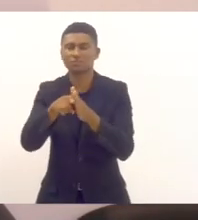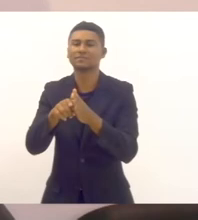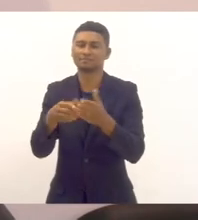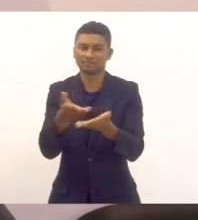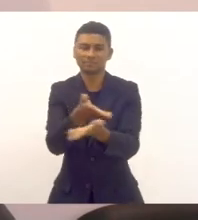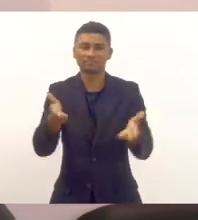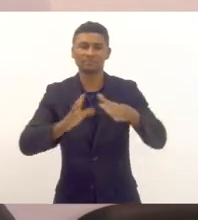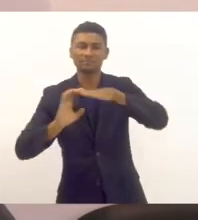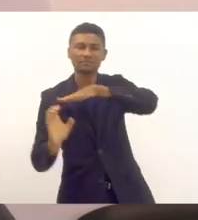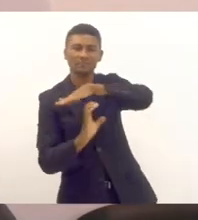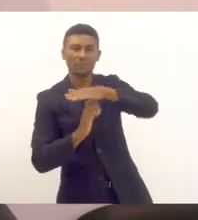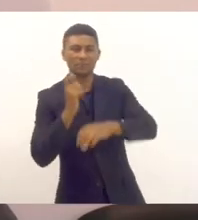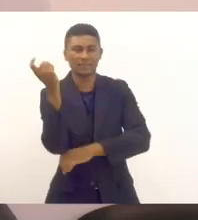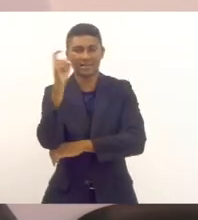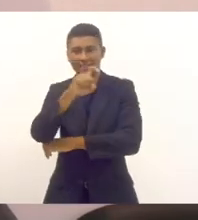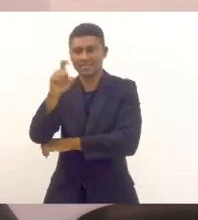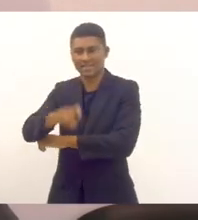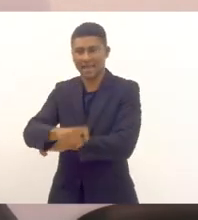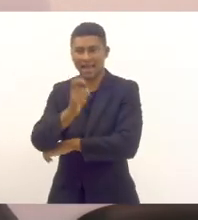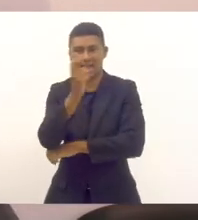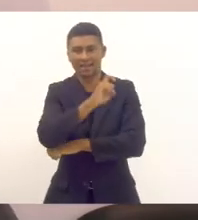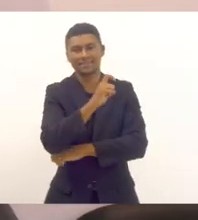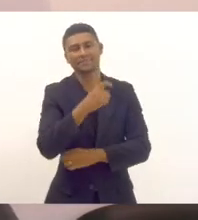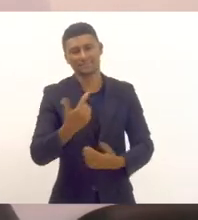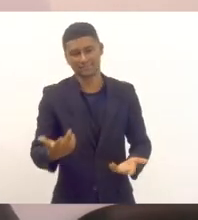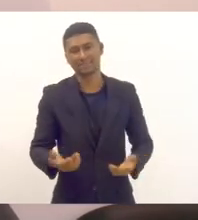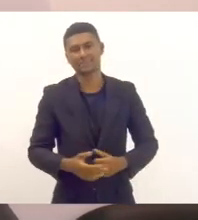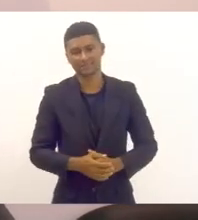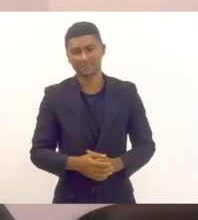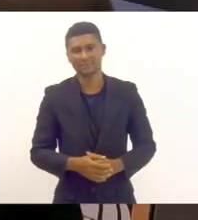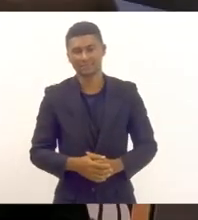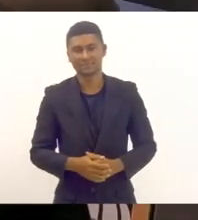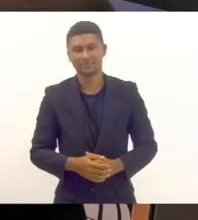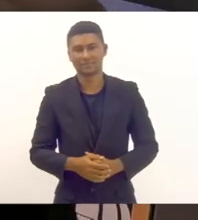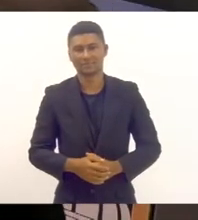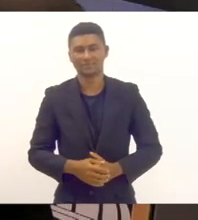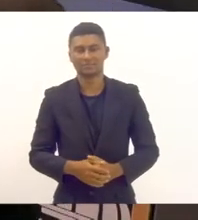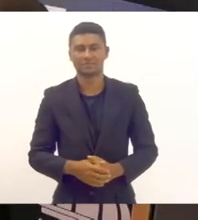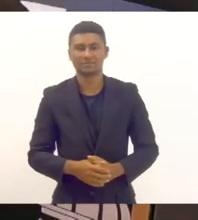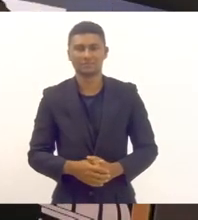né, empresários de guindaste no mercado. Ok? Passa.